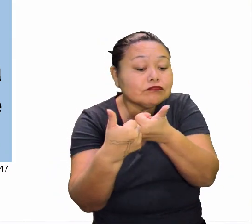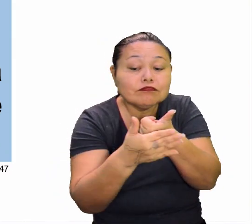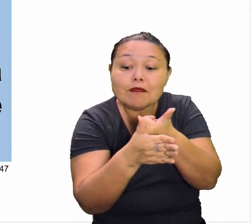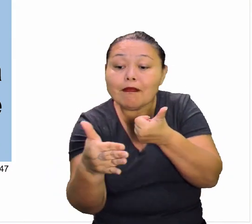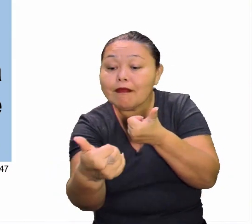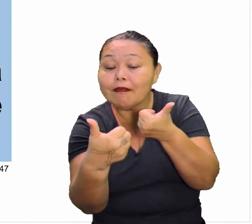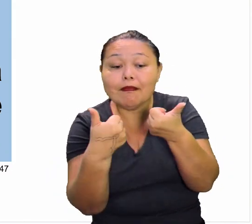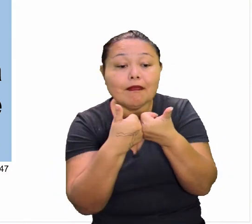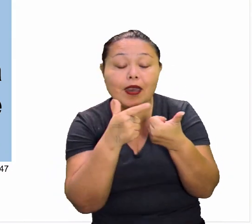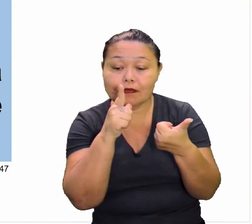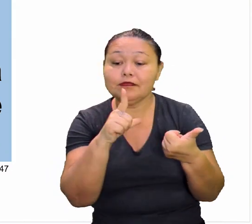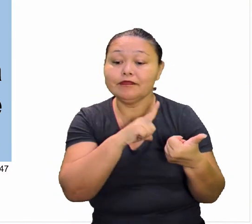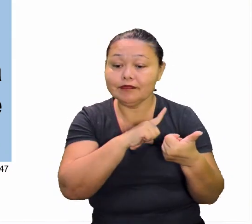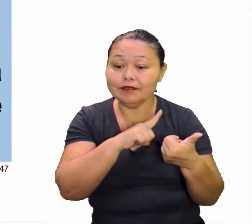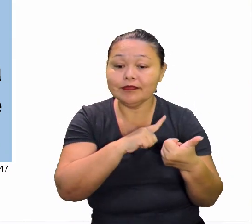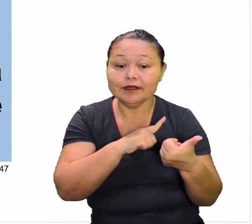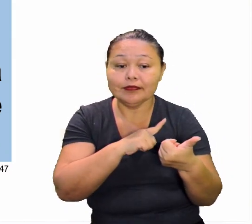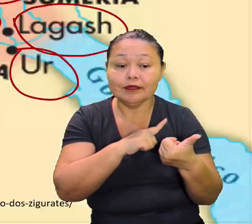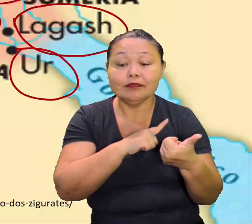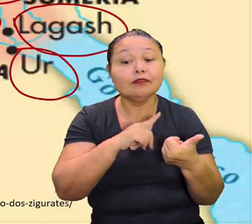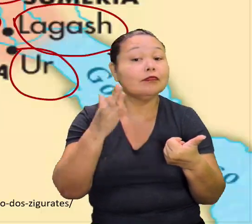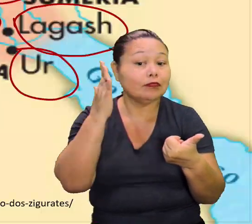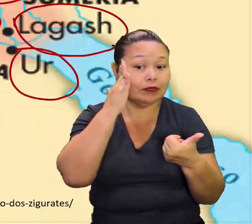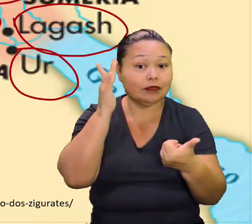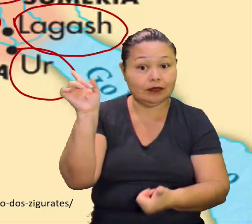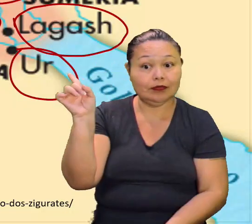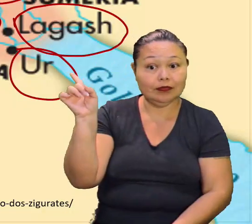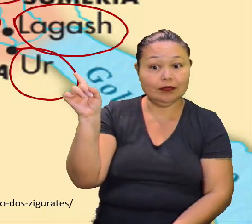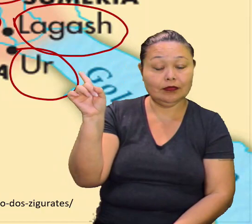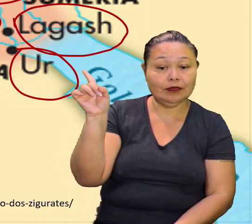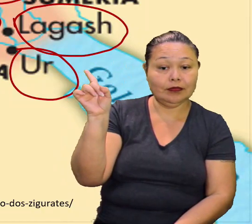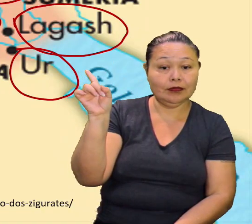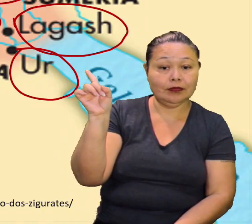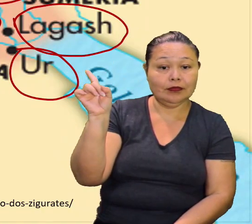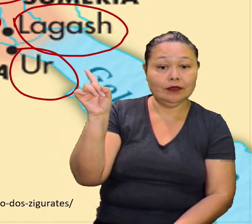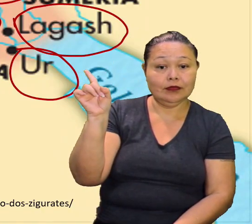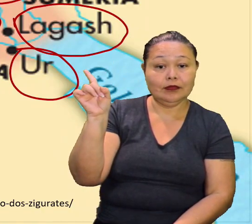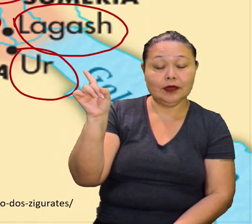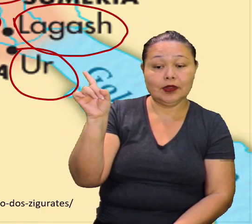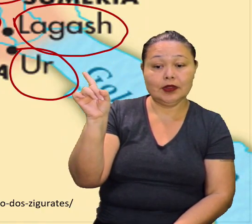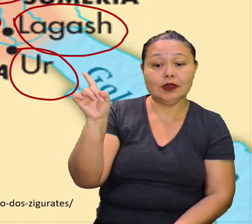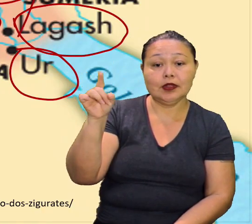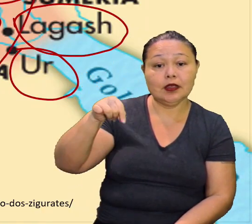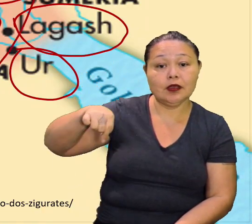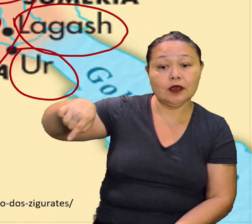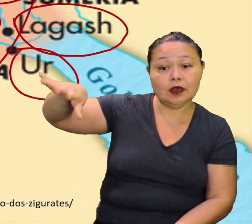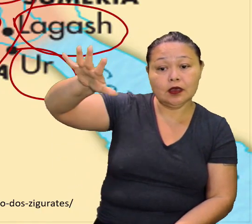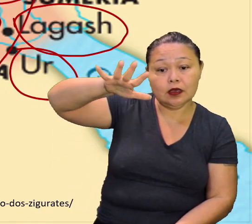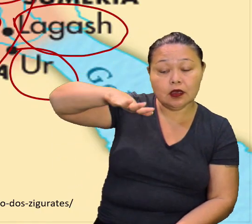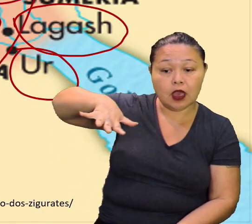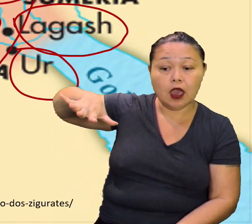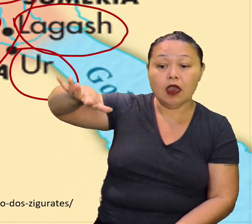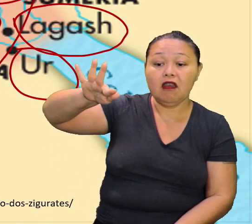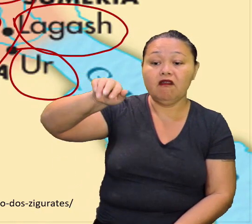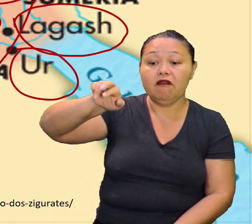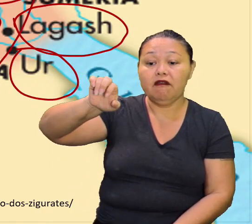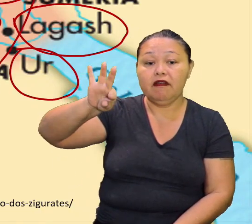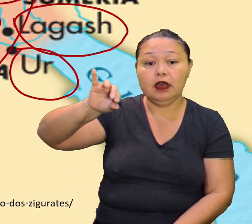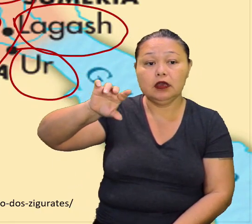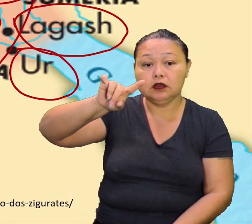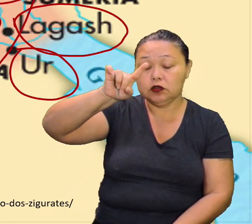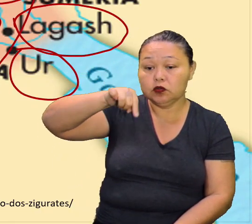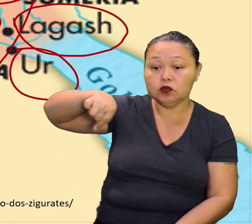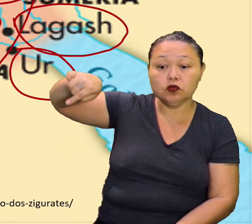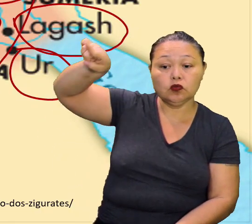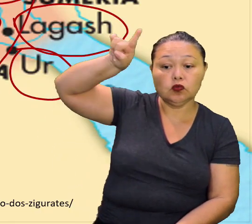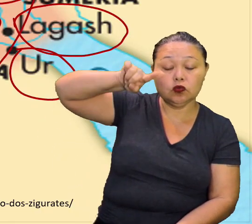ali. Para você ter uma ideia, ó, o crescente fértil vai ser esse daqui, ó, a meia-lua.